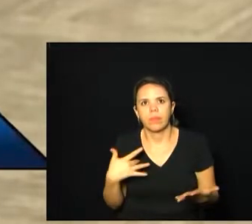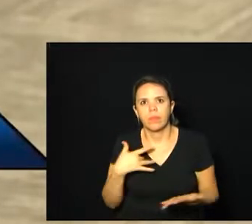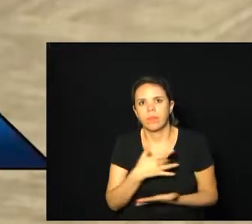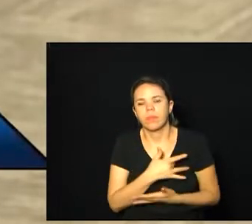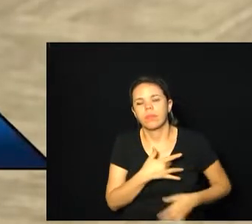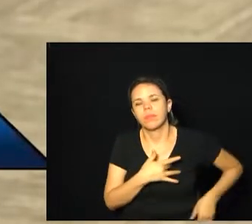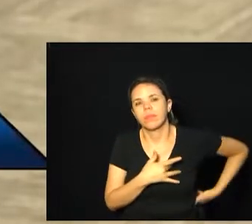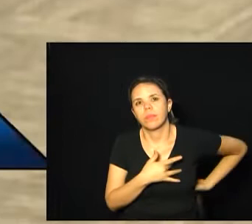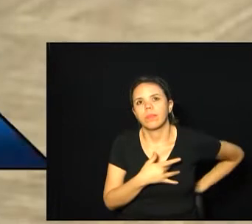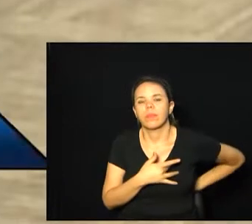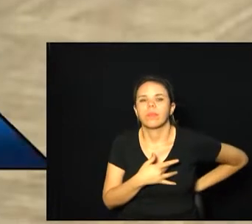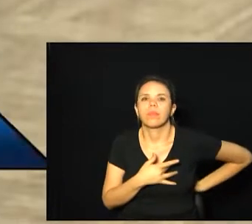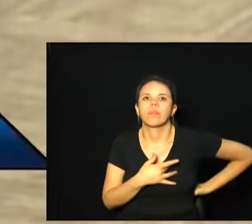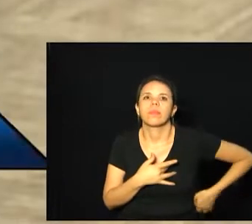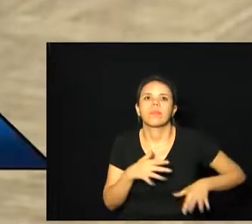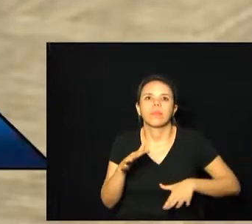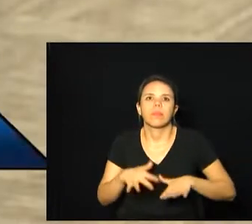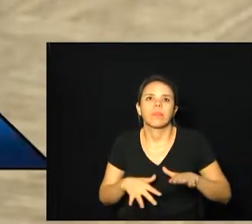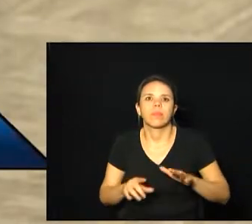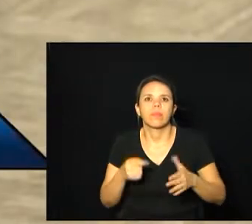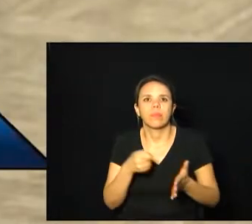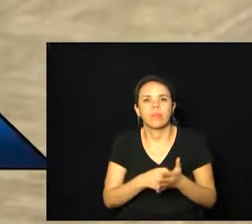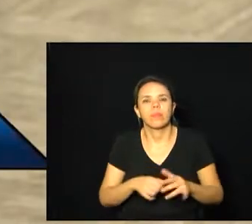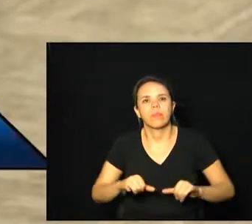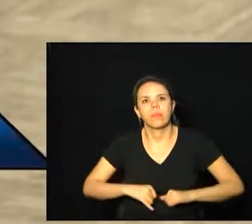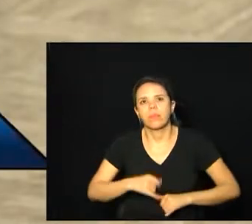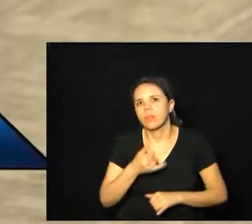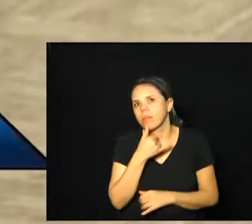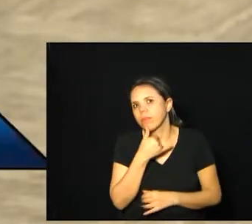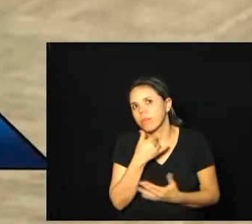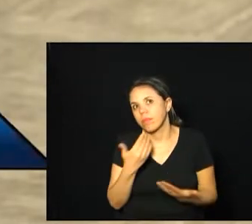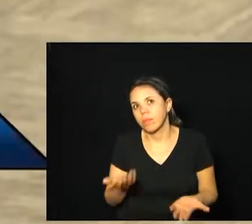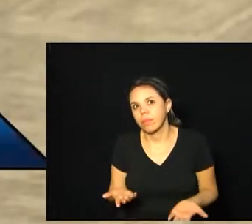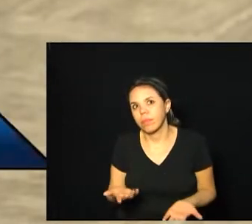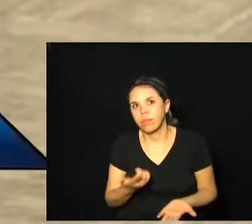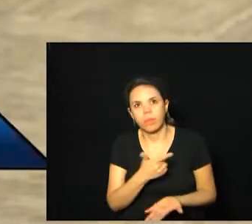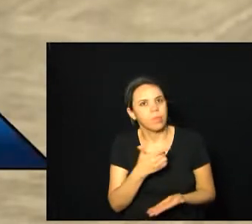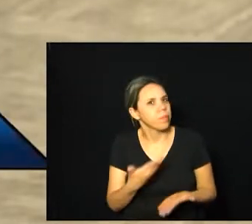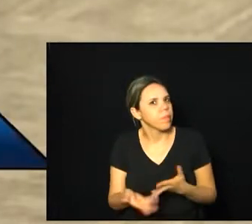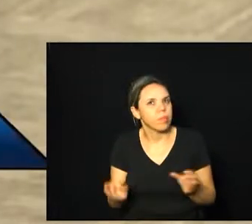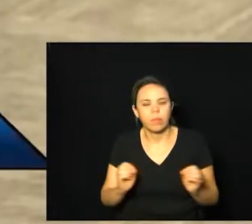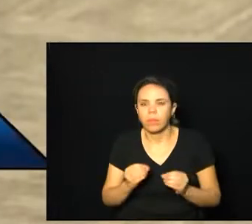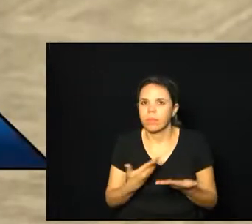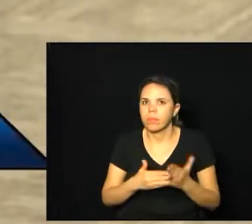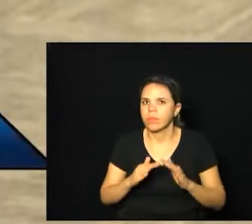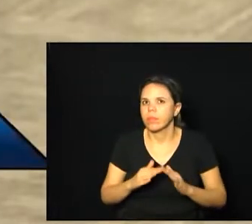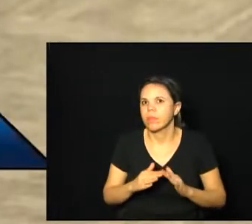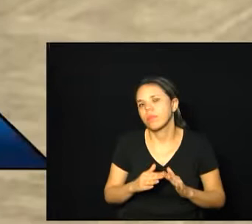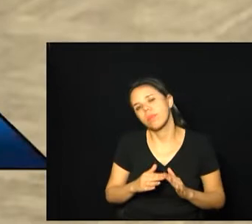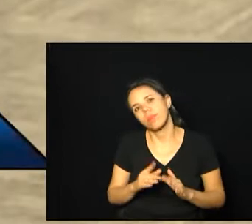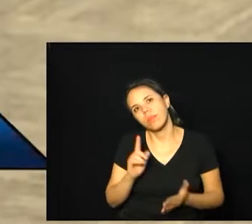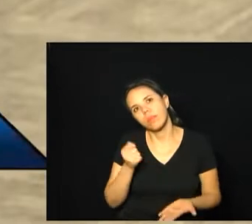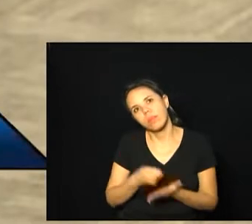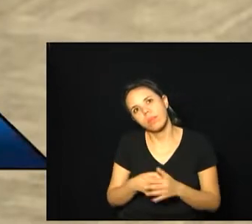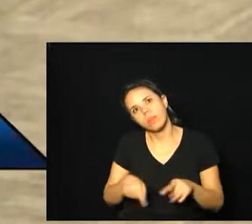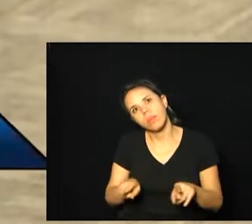saúde, porque o luto é muito triste. Então, para não ter perdas na escola, para